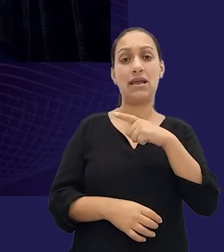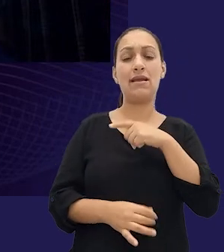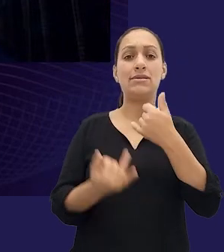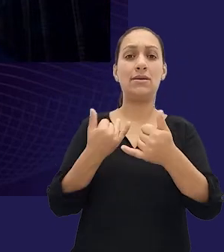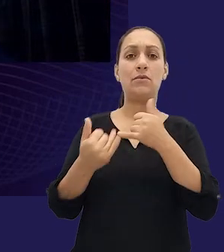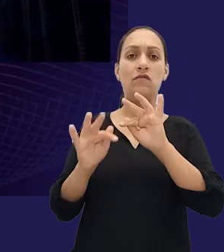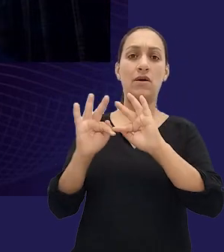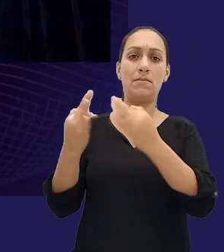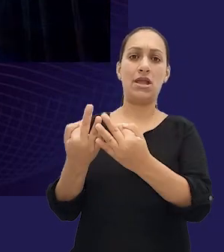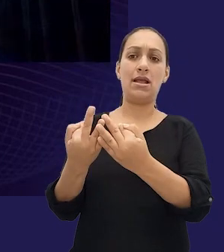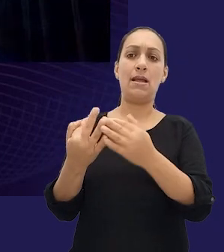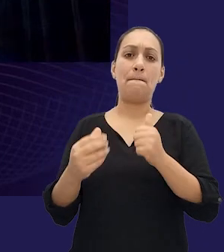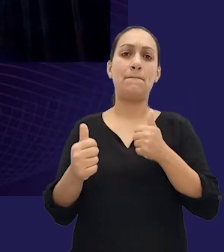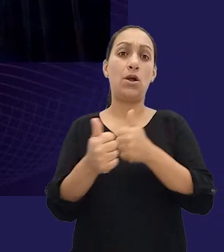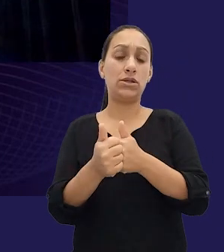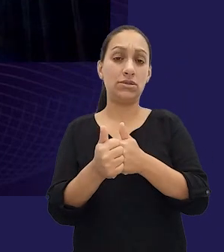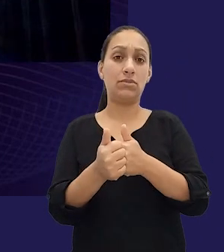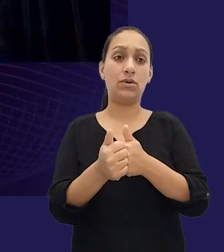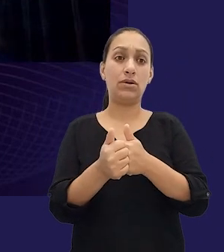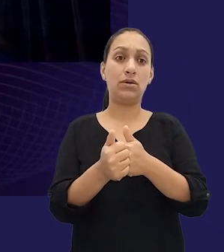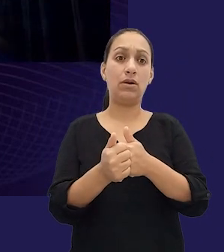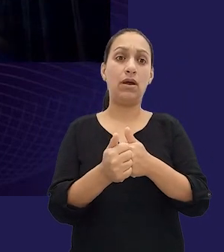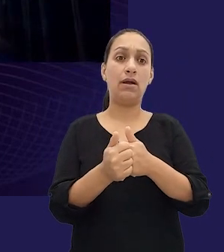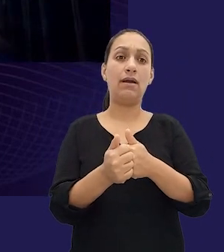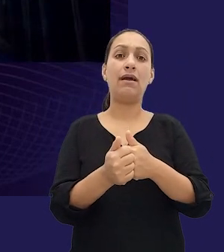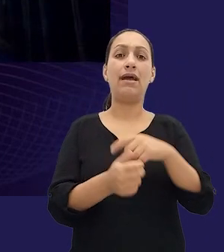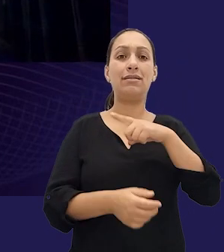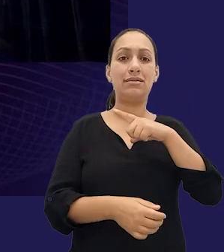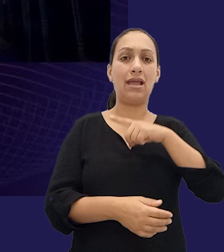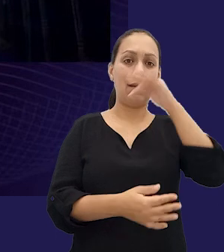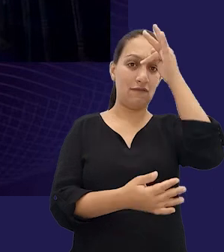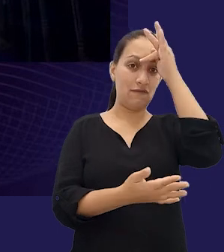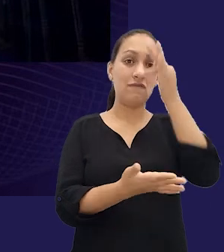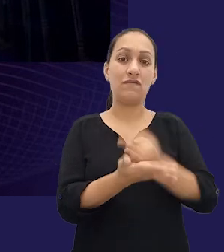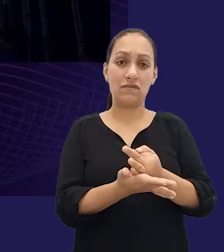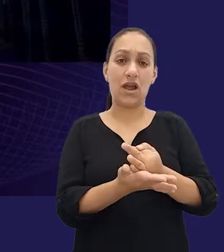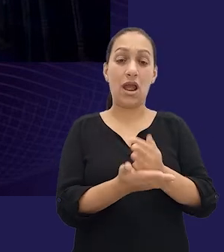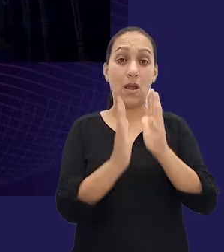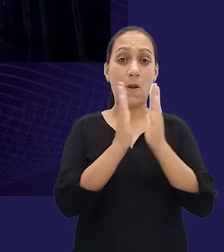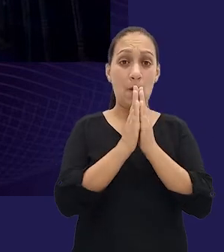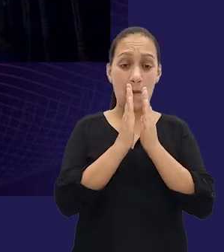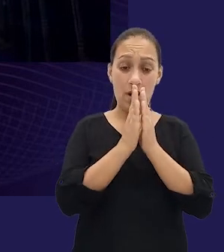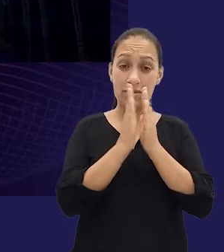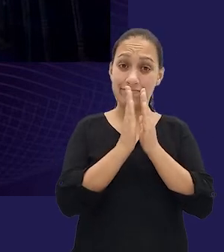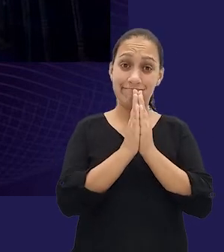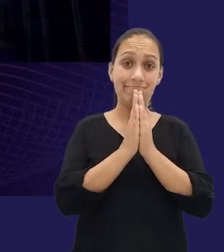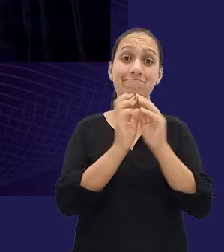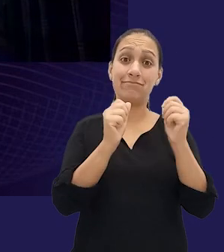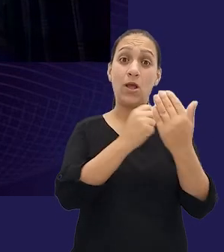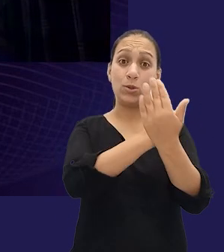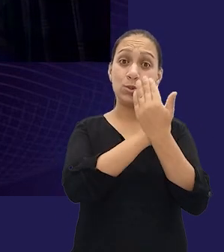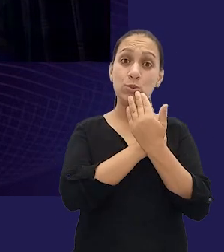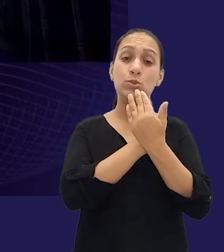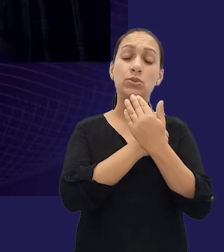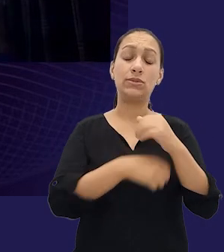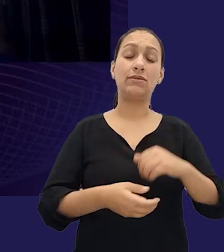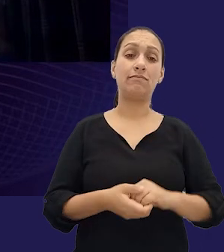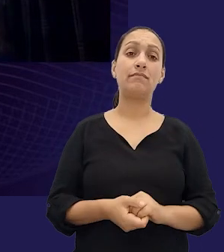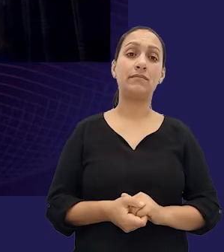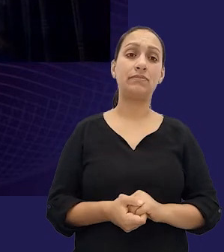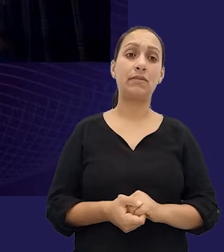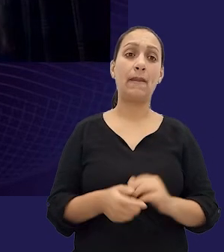familiares ou pessoas próximas, acho que o negócio é ter muita fé, muita oração, porque isso também pode ajudar de alguma maneira, né?